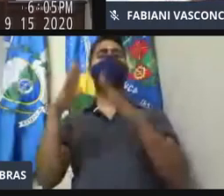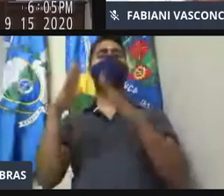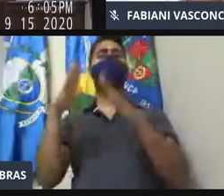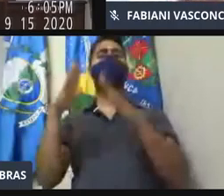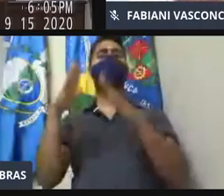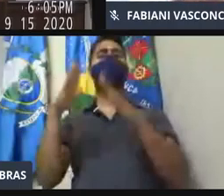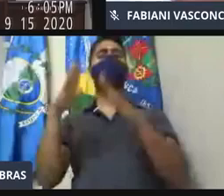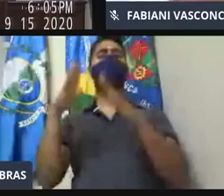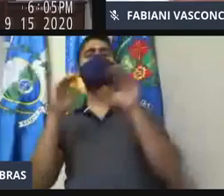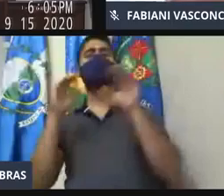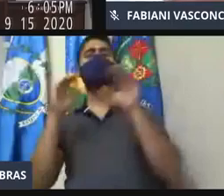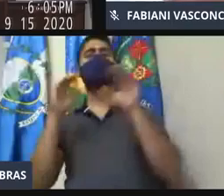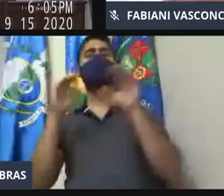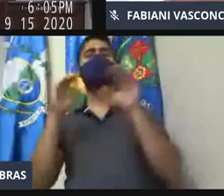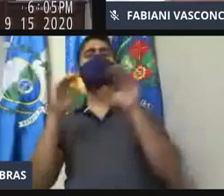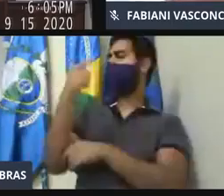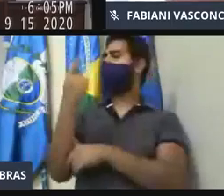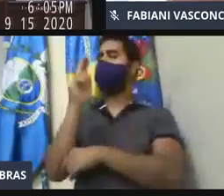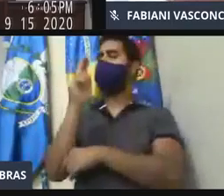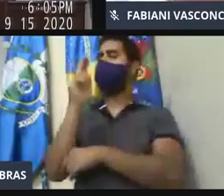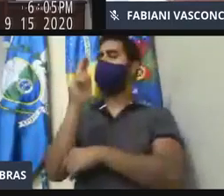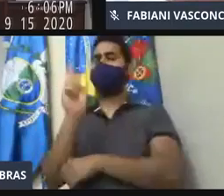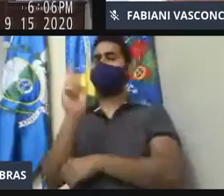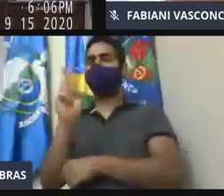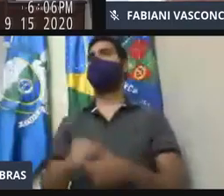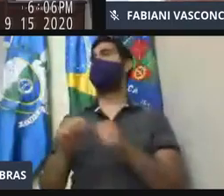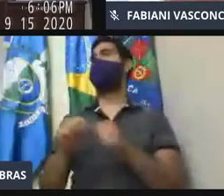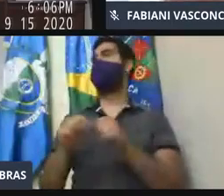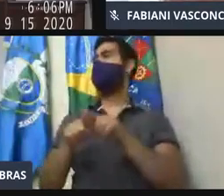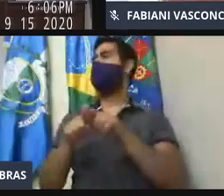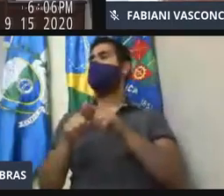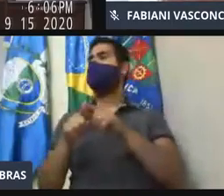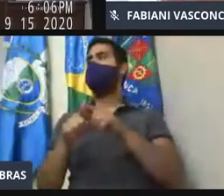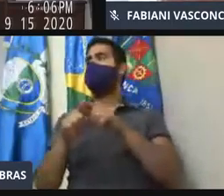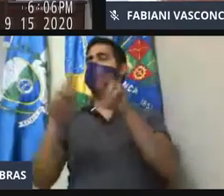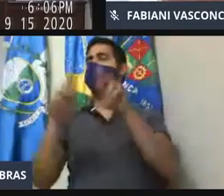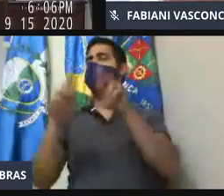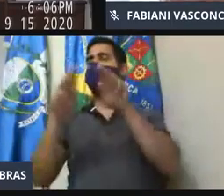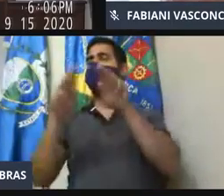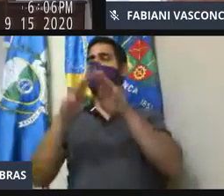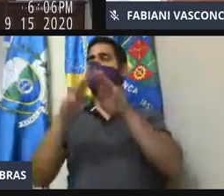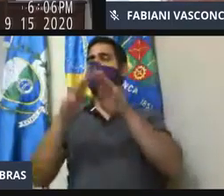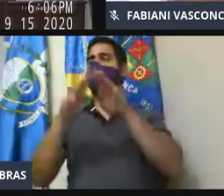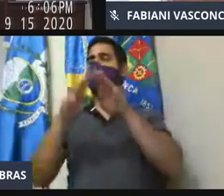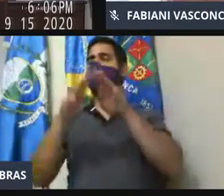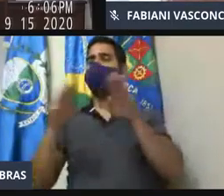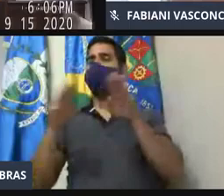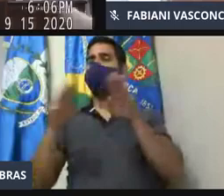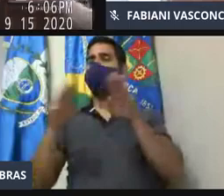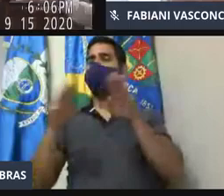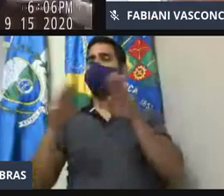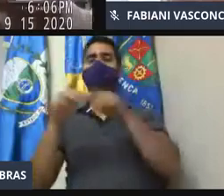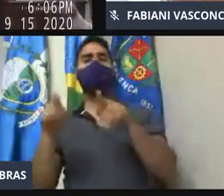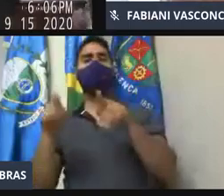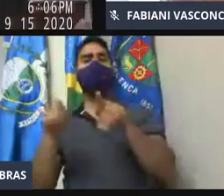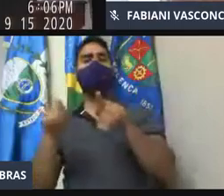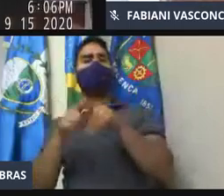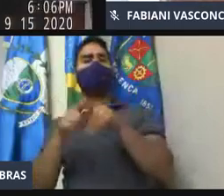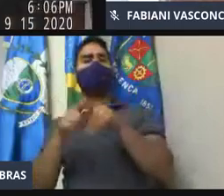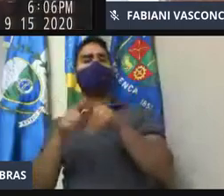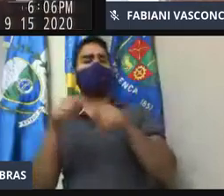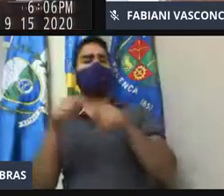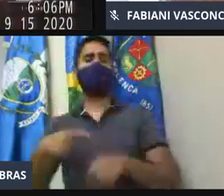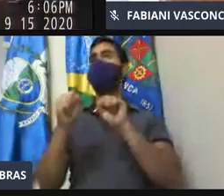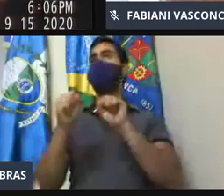sugestão de nomes, e aí a gente faz o memorando da comissão, no qual nós somos presidentes, para os senhores também nos ajudar a escolher,